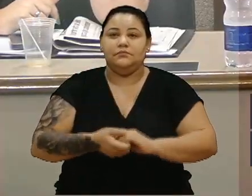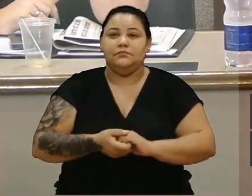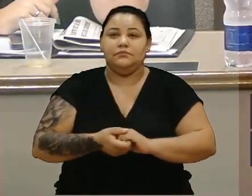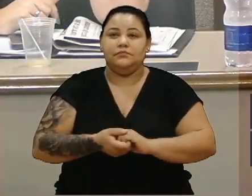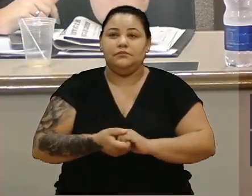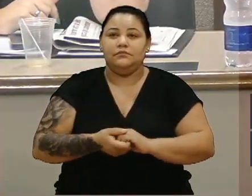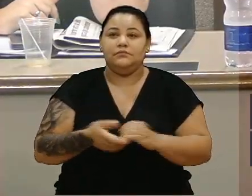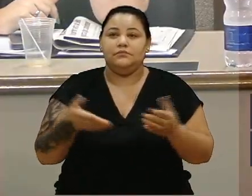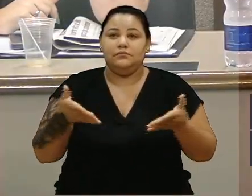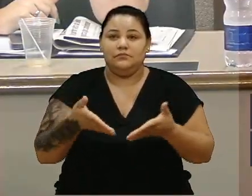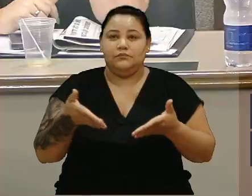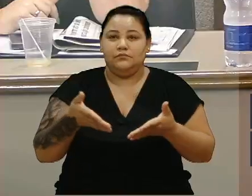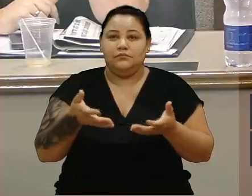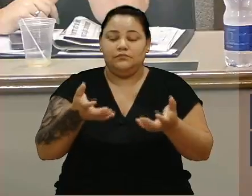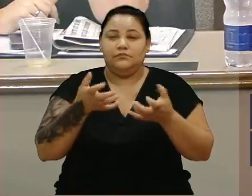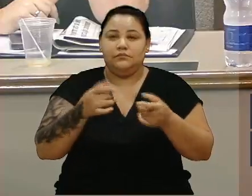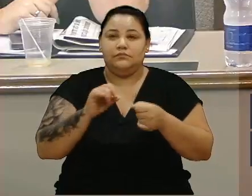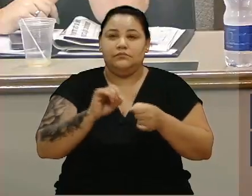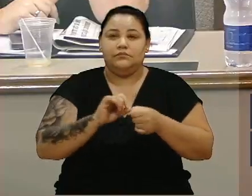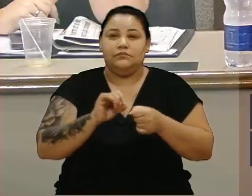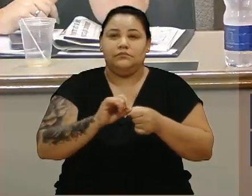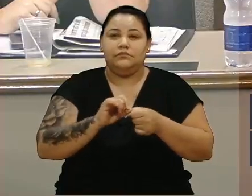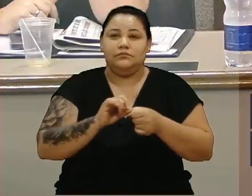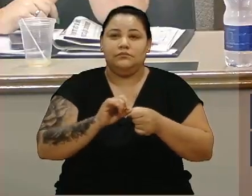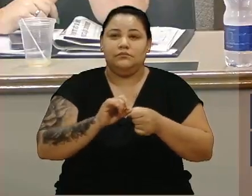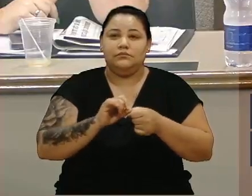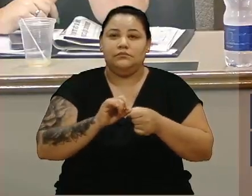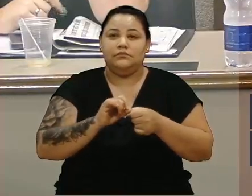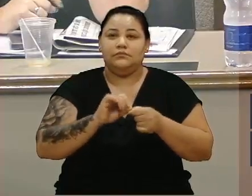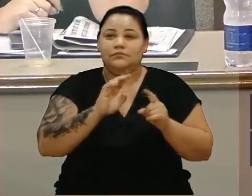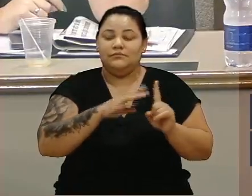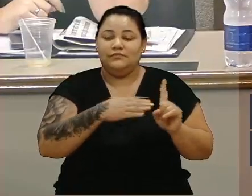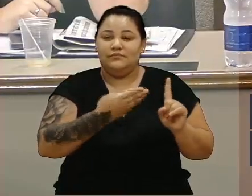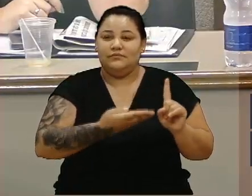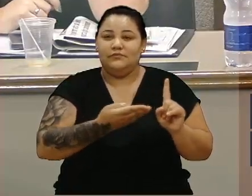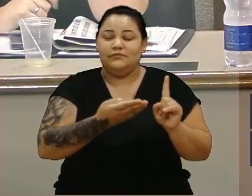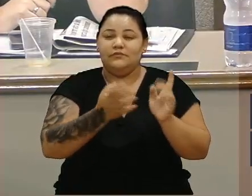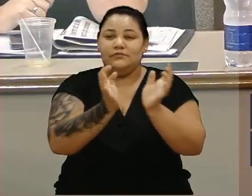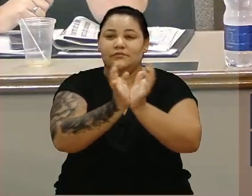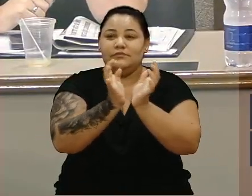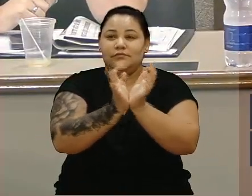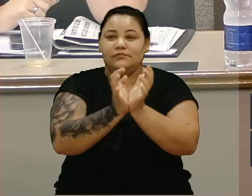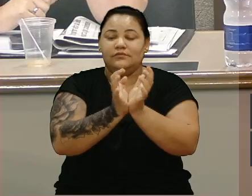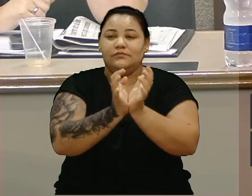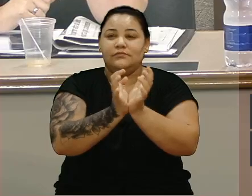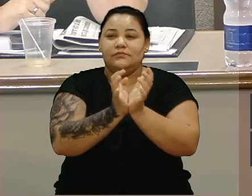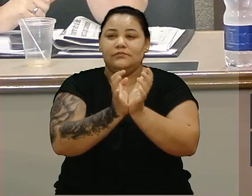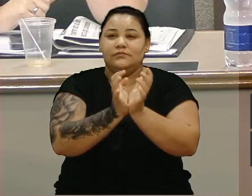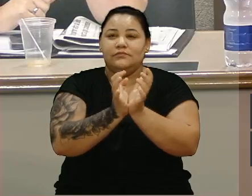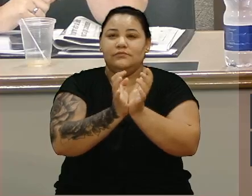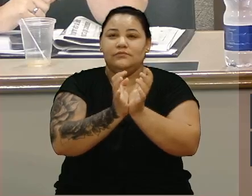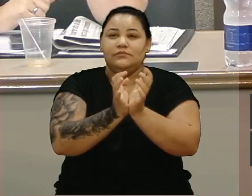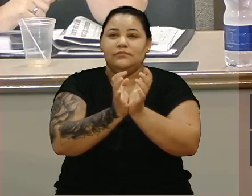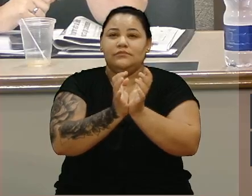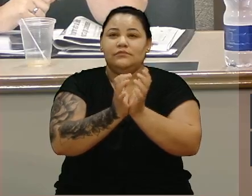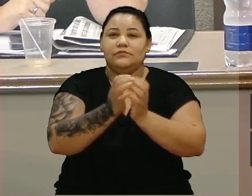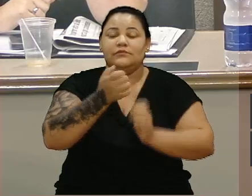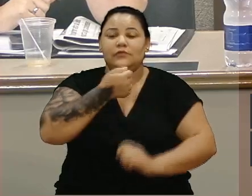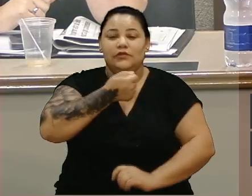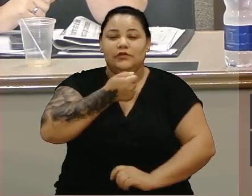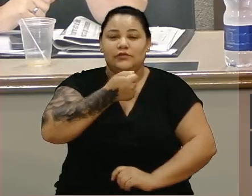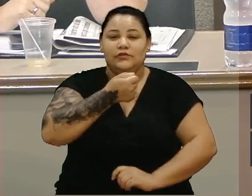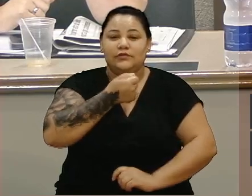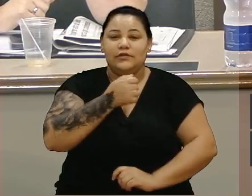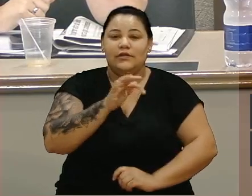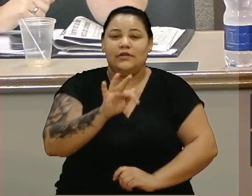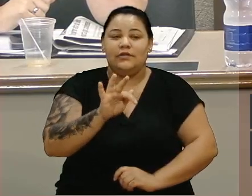trazer aqui um voto de congratulações e homenagear o nosso colega de casa, né, o jornalista, então, Fábio